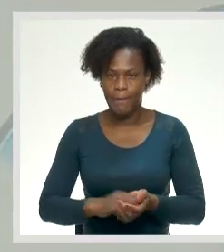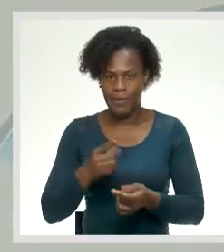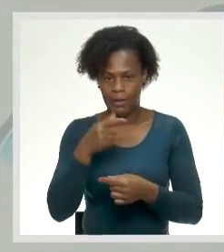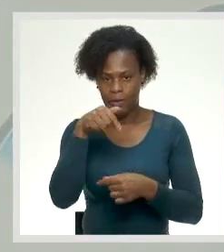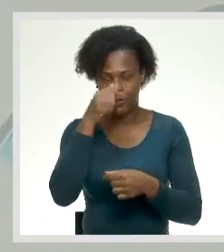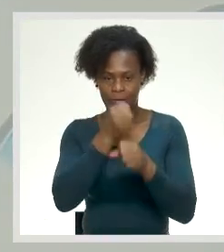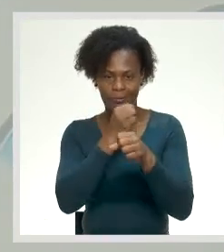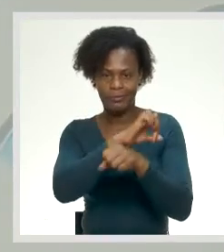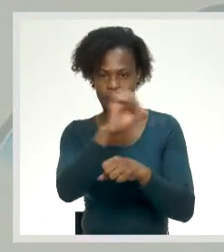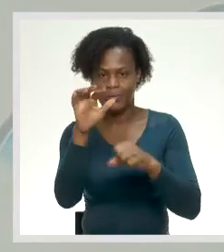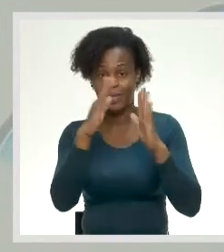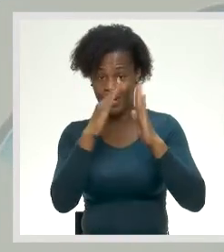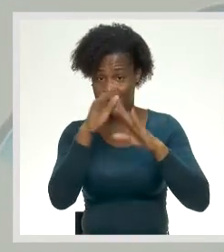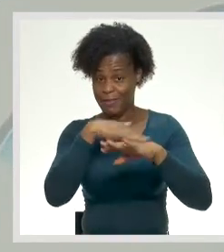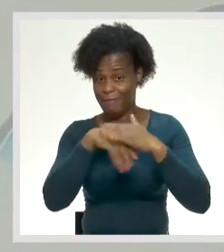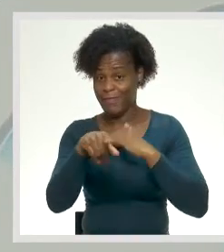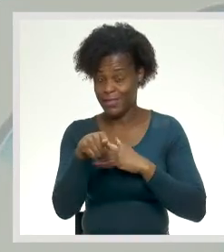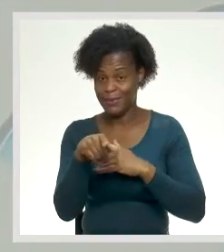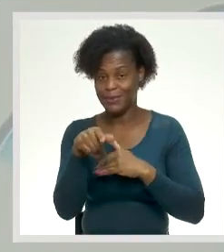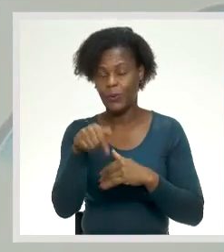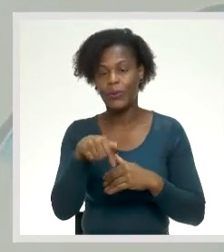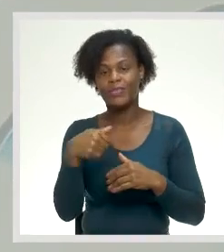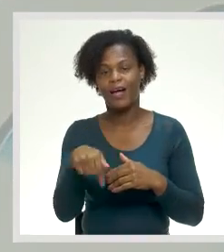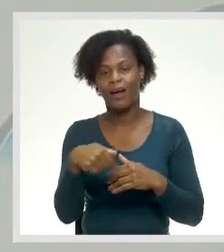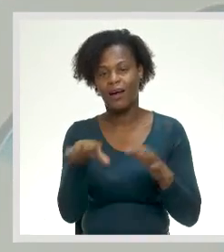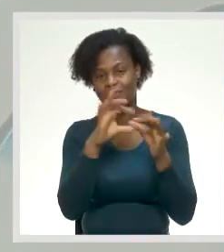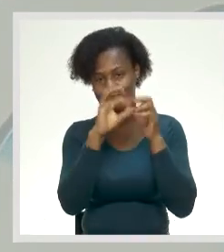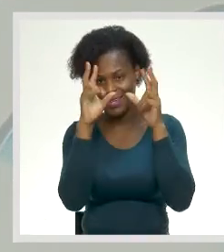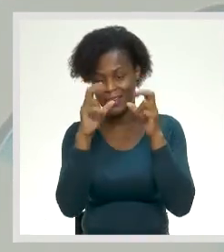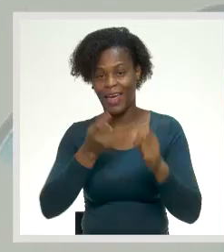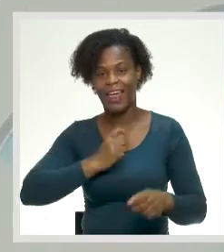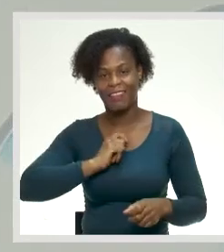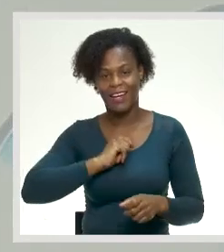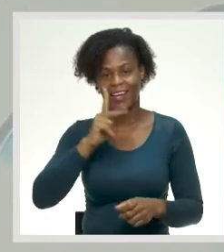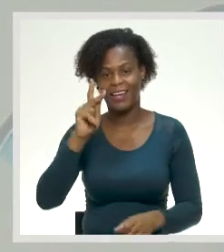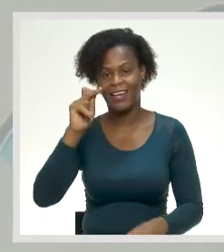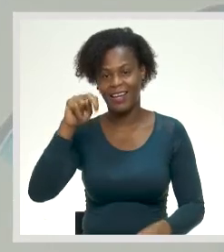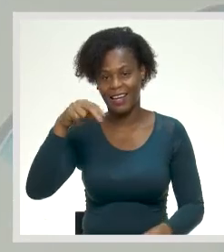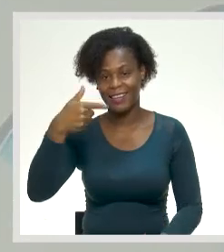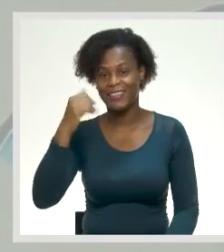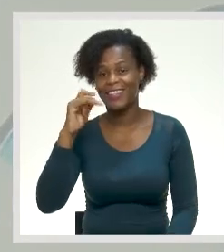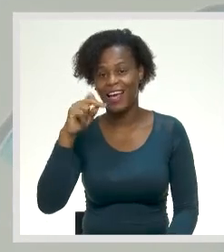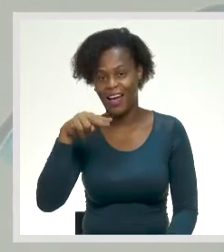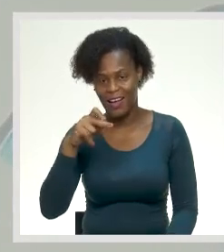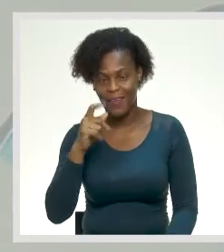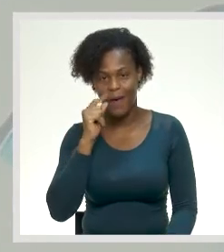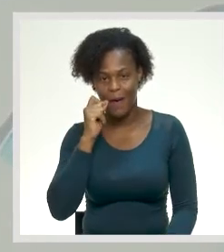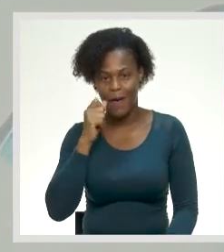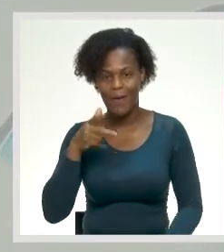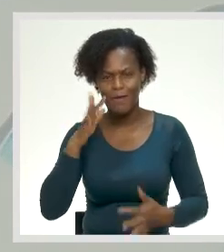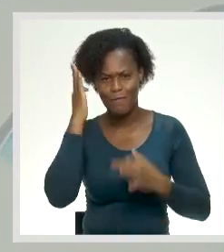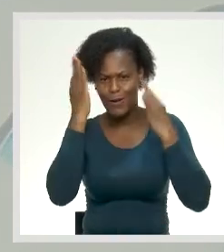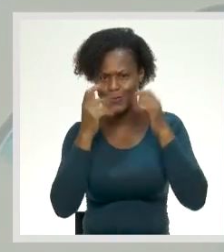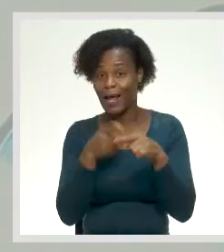O trabalho que vocês vão ter que fazer lá em casa tem a ver com a ética kantiana. Um filósofo